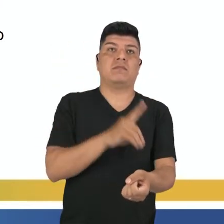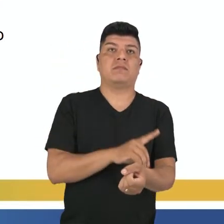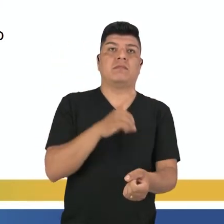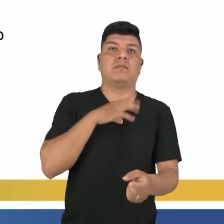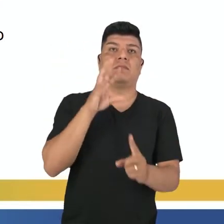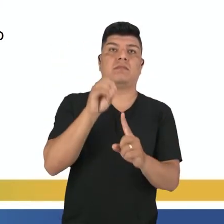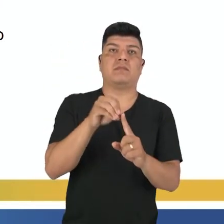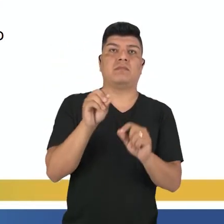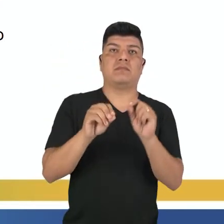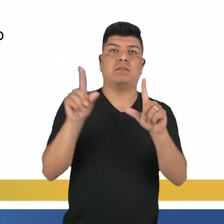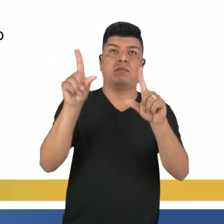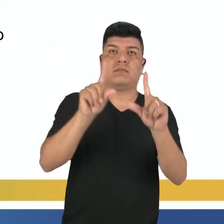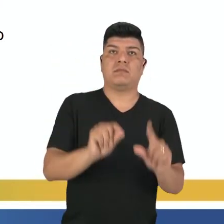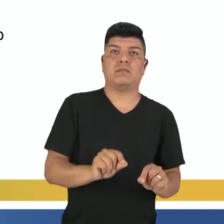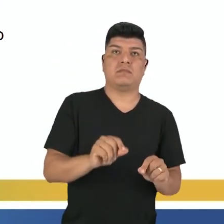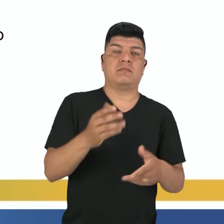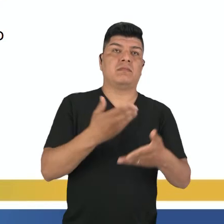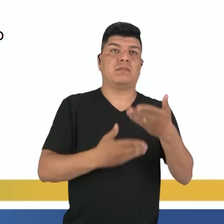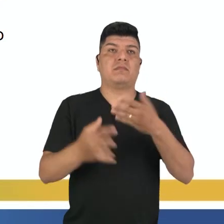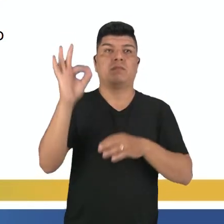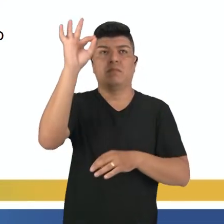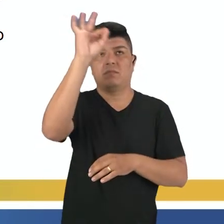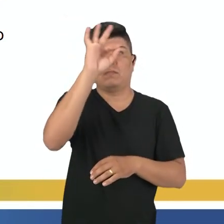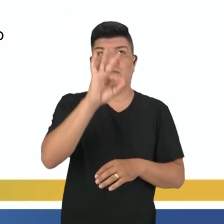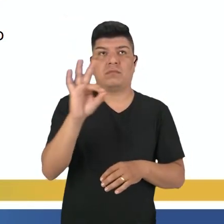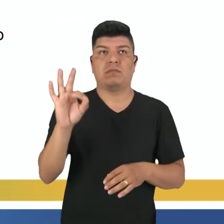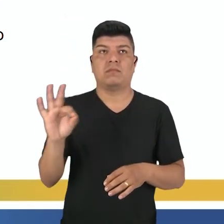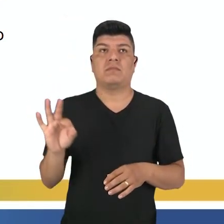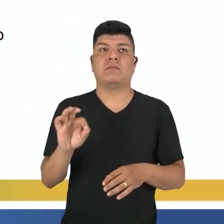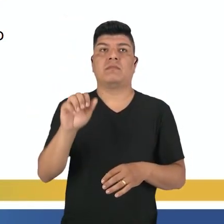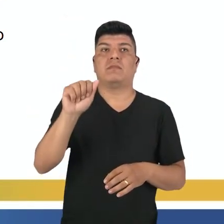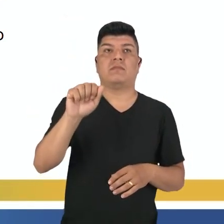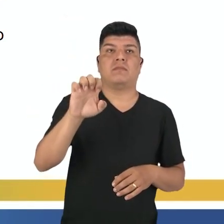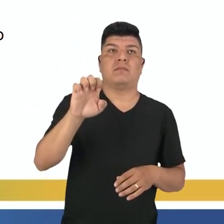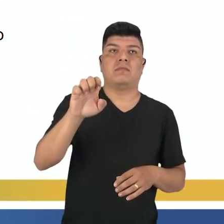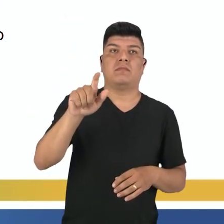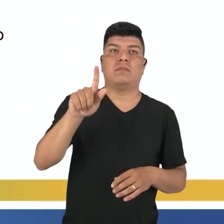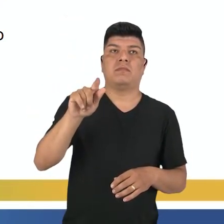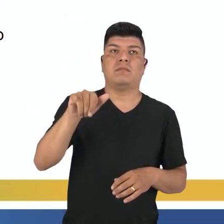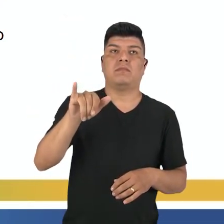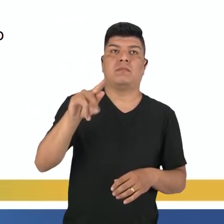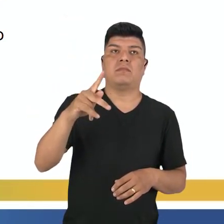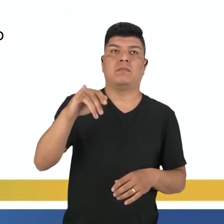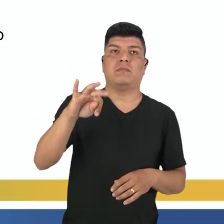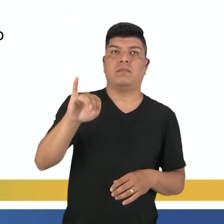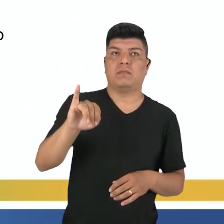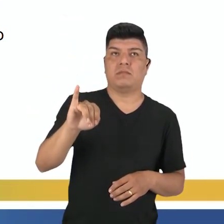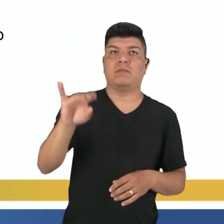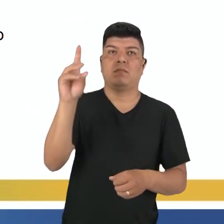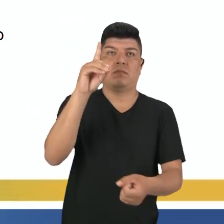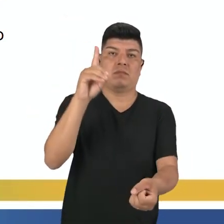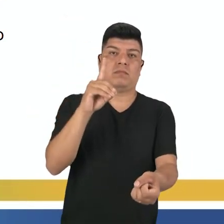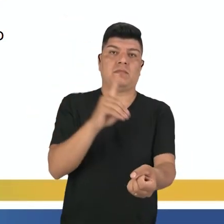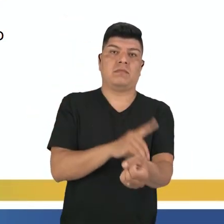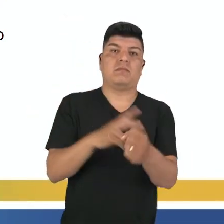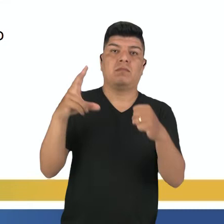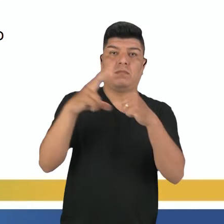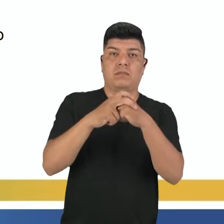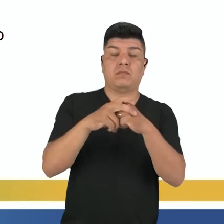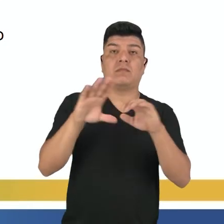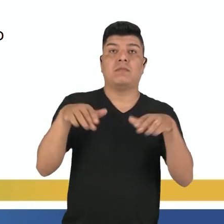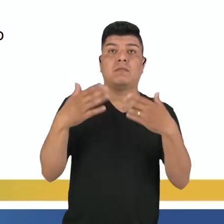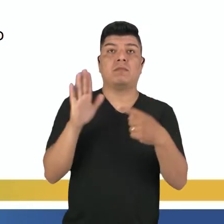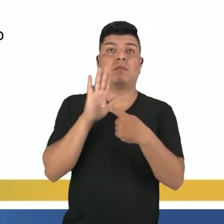como objetivo a redução da proliferação do mosquito Aedes aegypti, transmissor do vírus da dengue. Que proposta